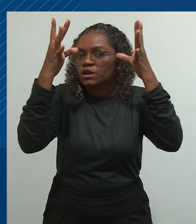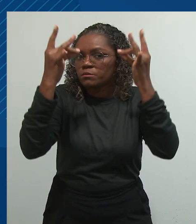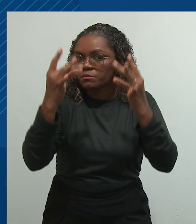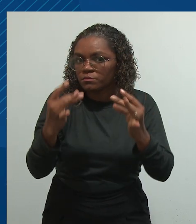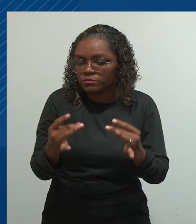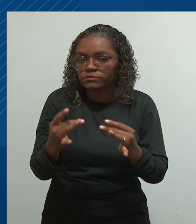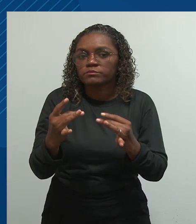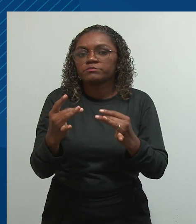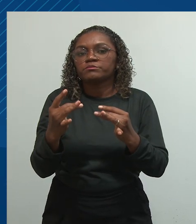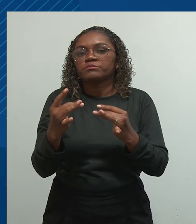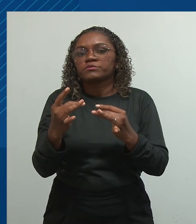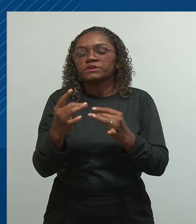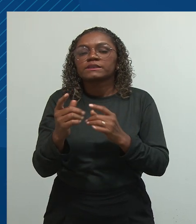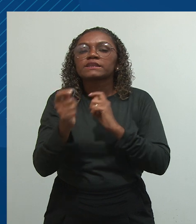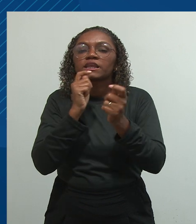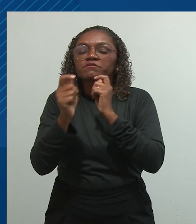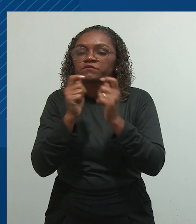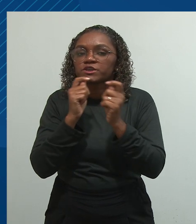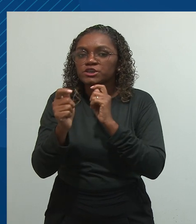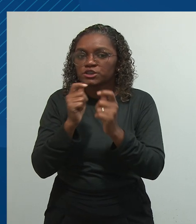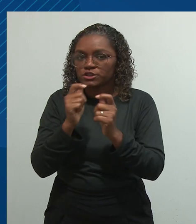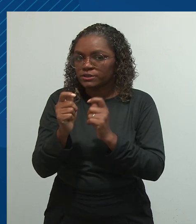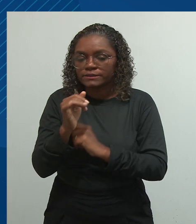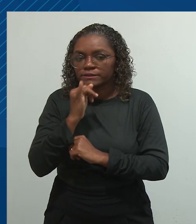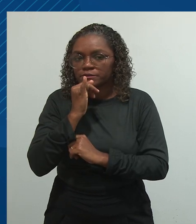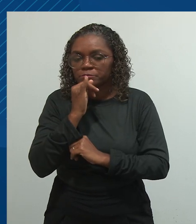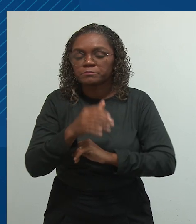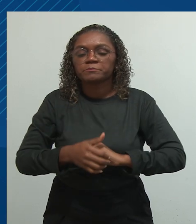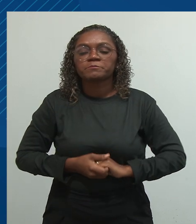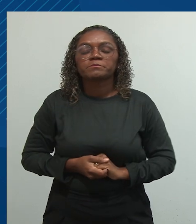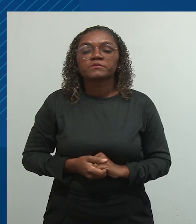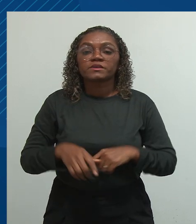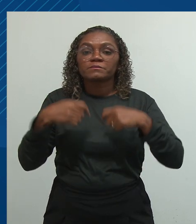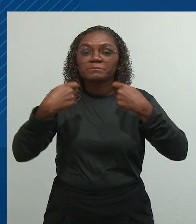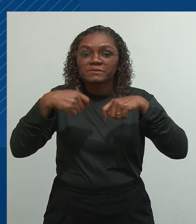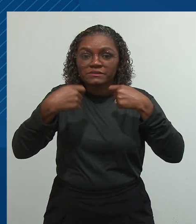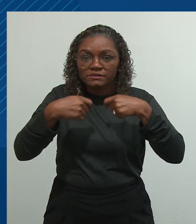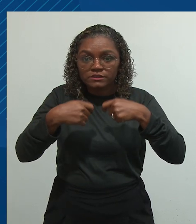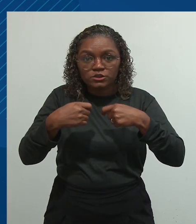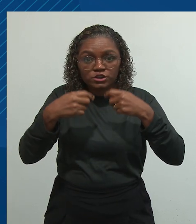de uma entrevista, né? Você vai fazer a descrição de uma entrevista, tem que ser descrita